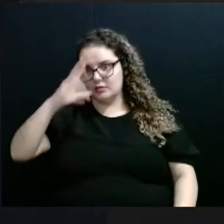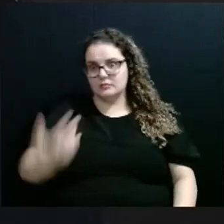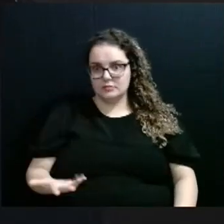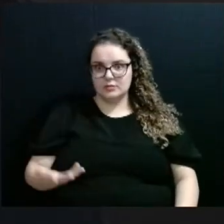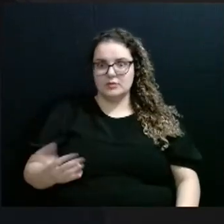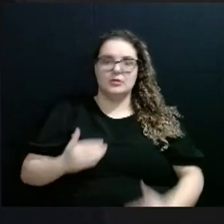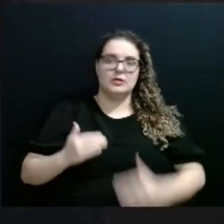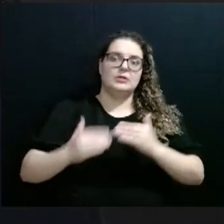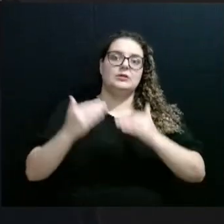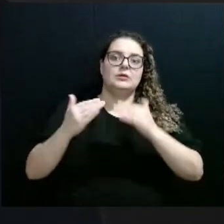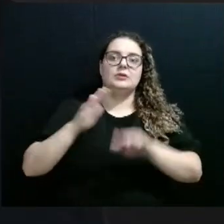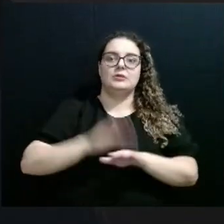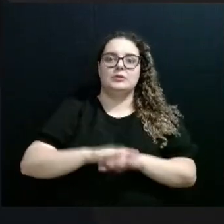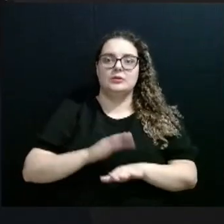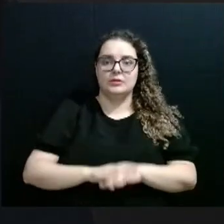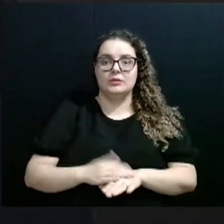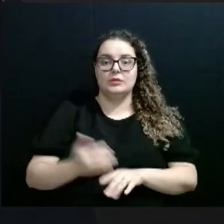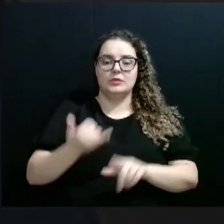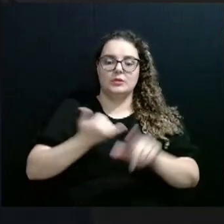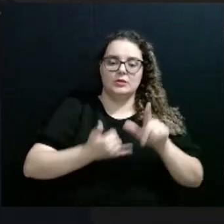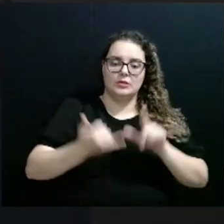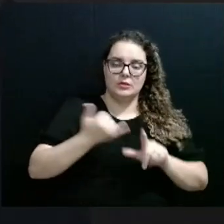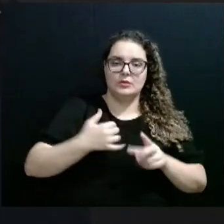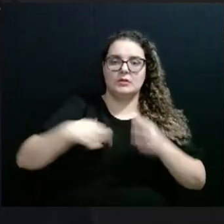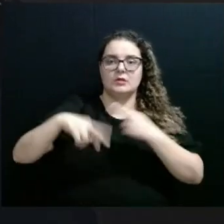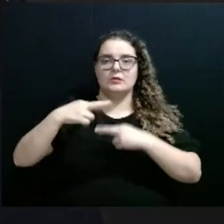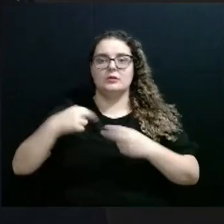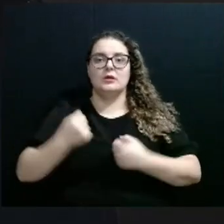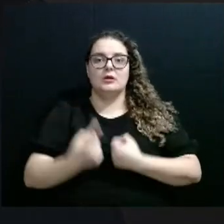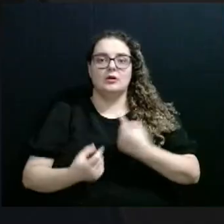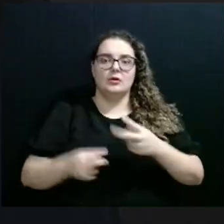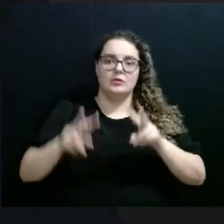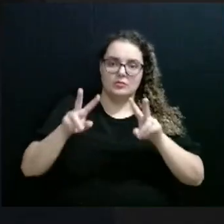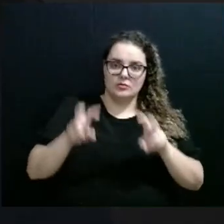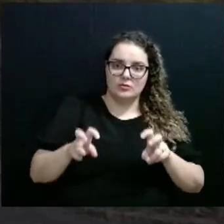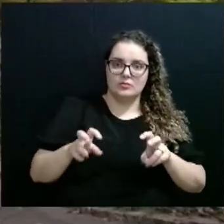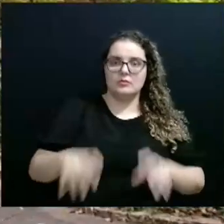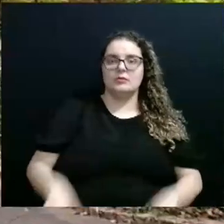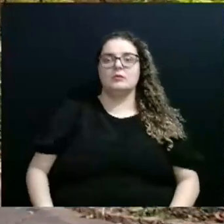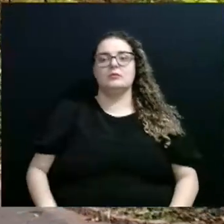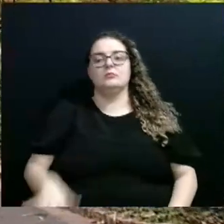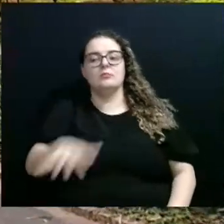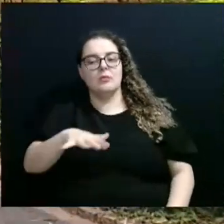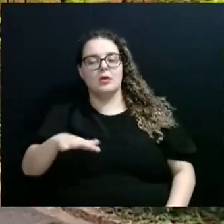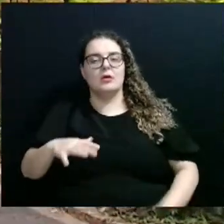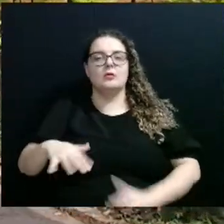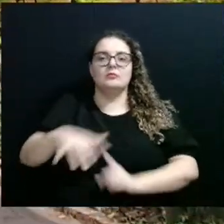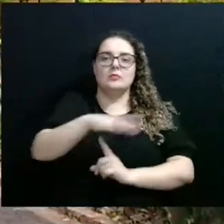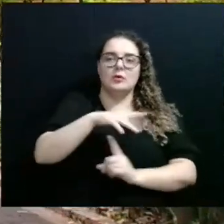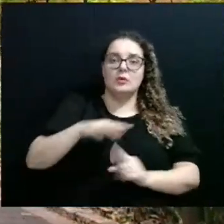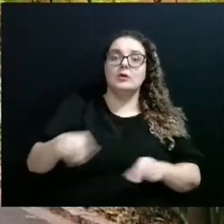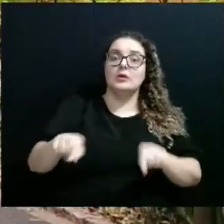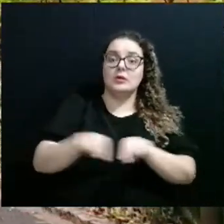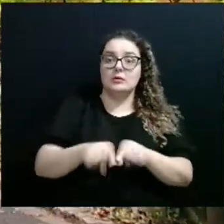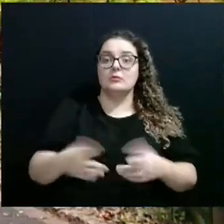atividades lúdicas relacionadas a algum tema direcionado ao meio ambiente e que também converse com a exposição que a gente tem aqui